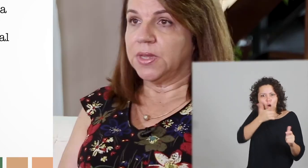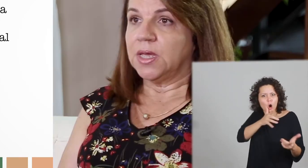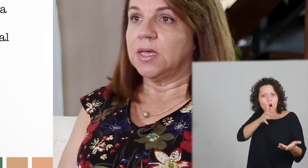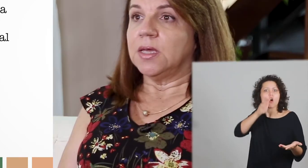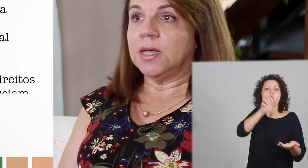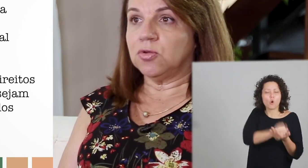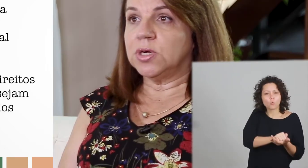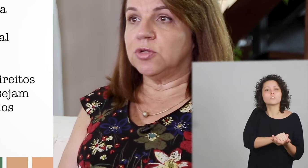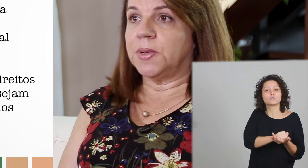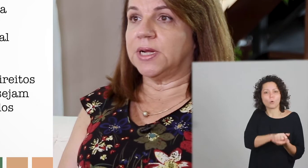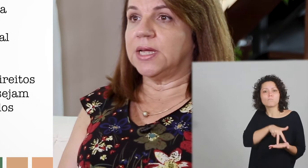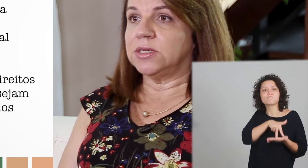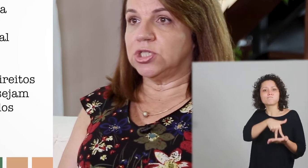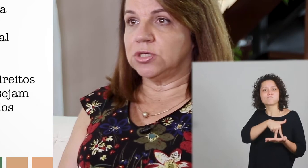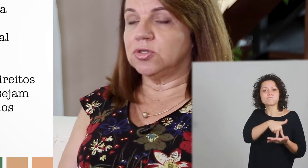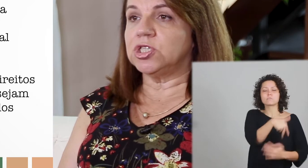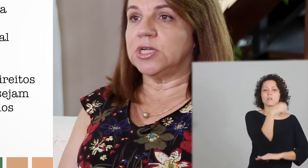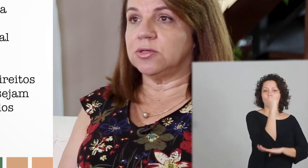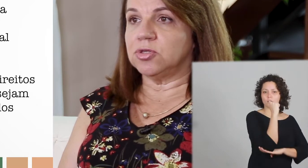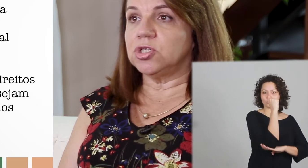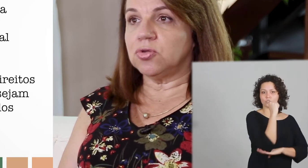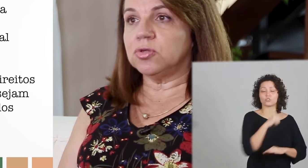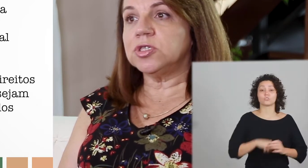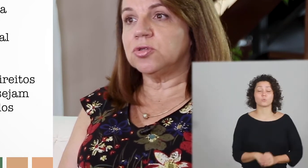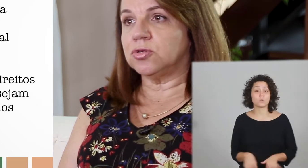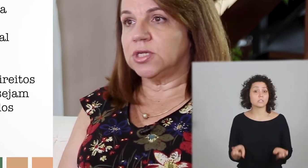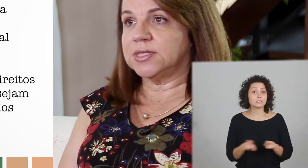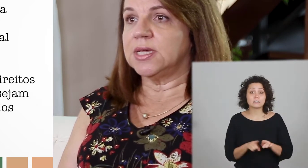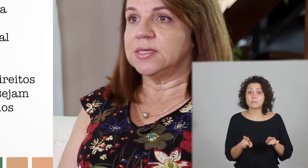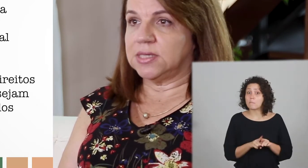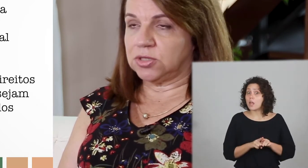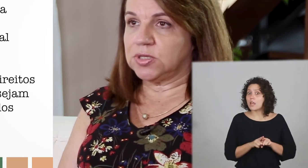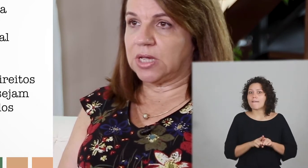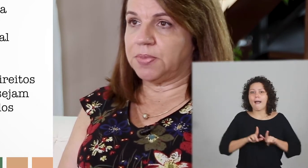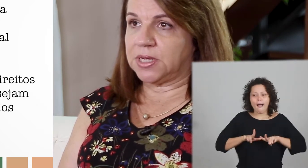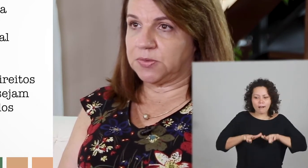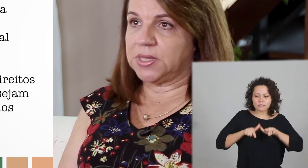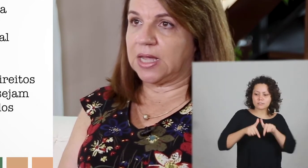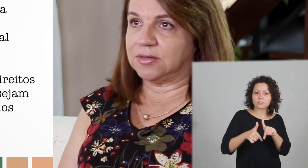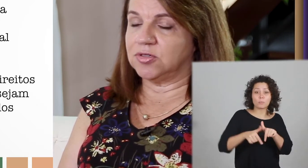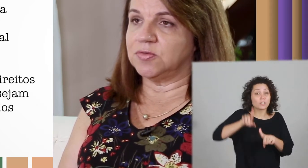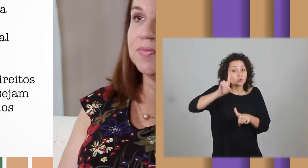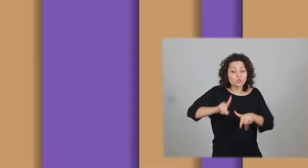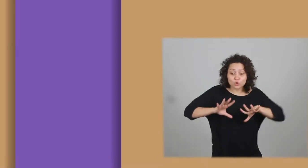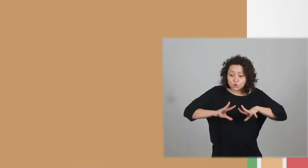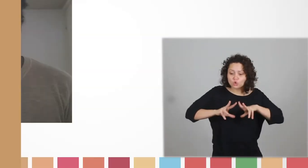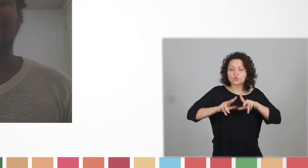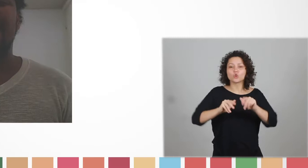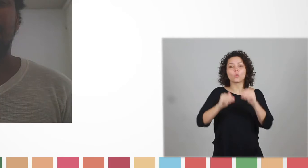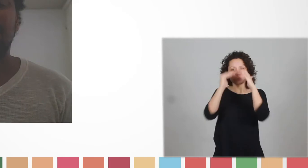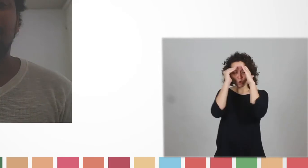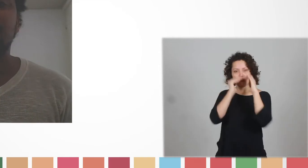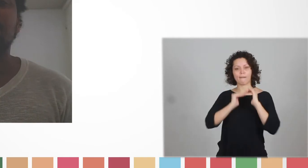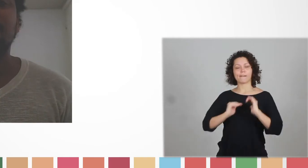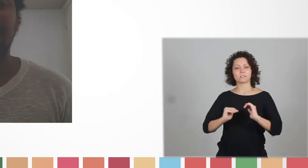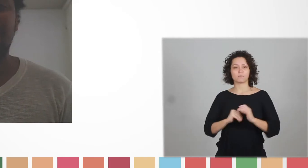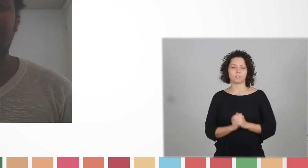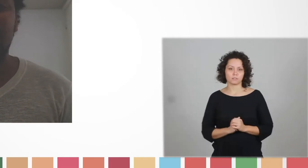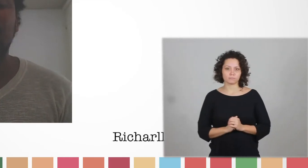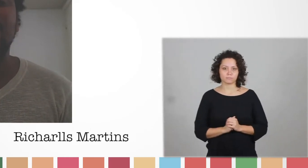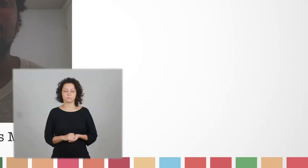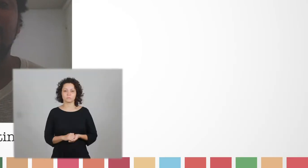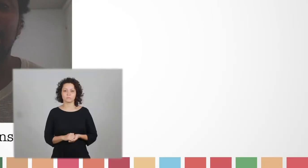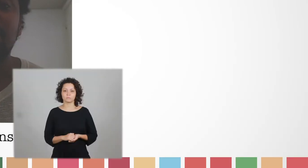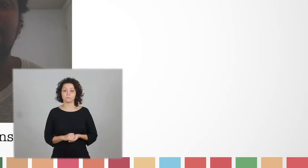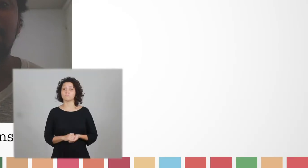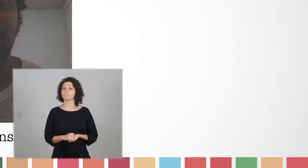social e atuando para garantir que os direitos de todos e todas sejam sempre respeitados. A participação da sociedade